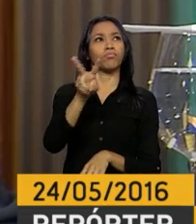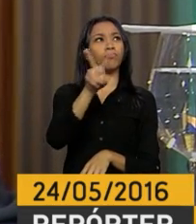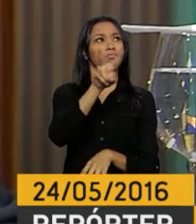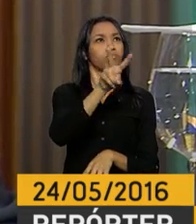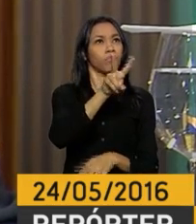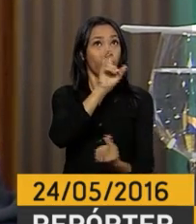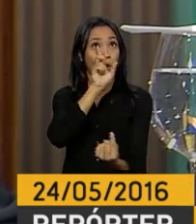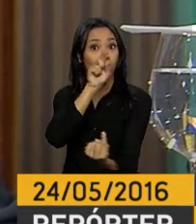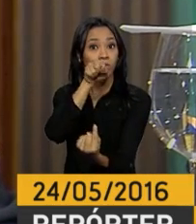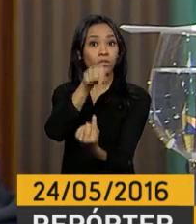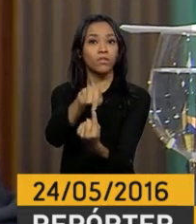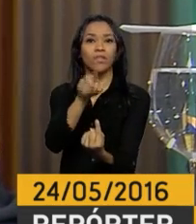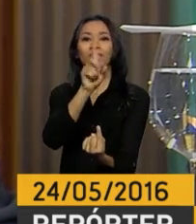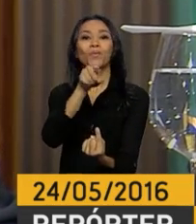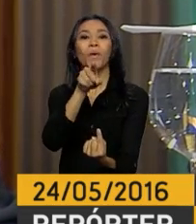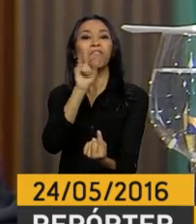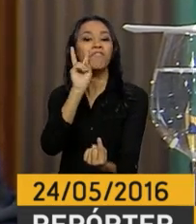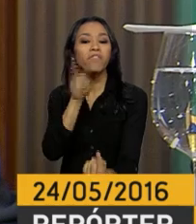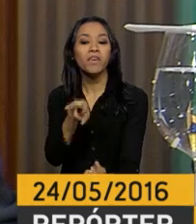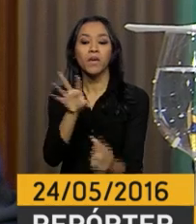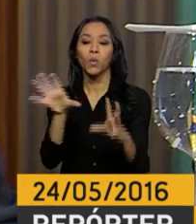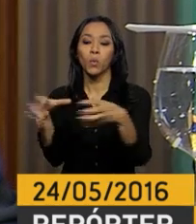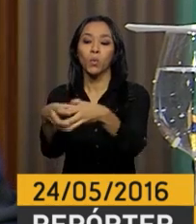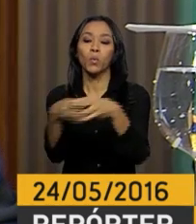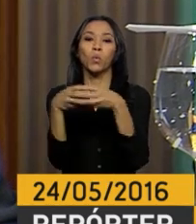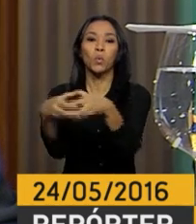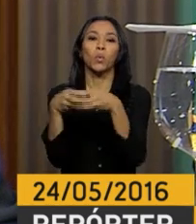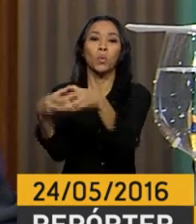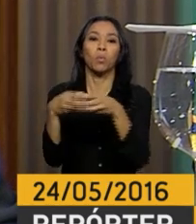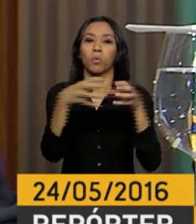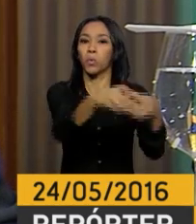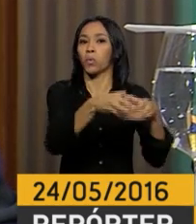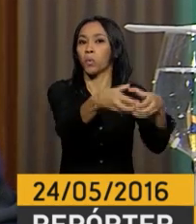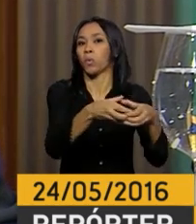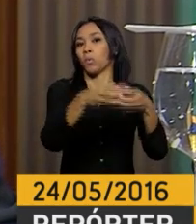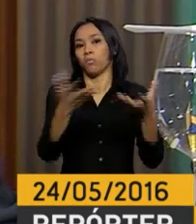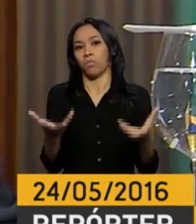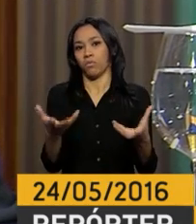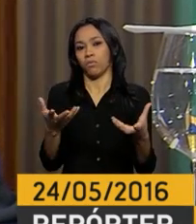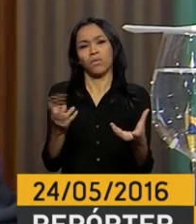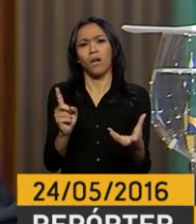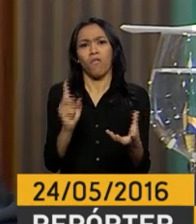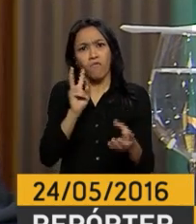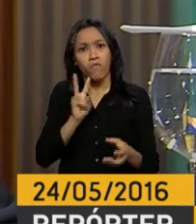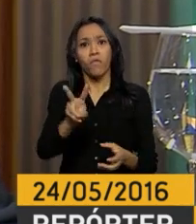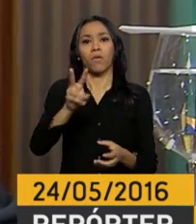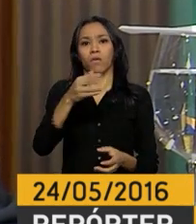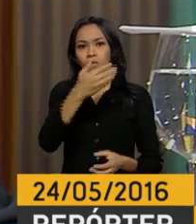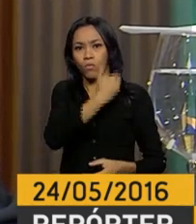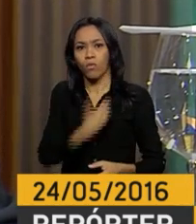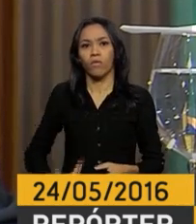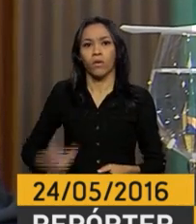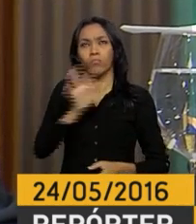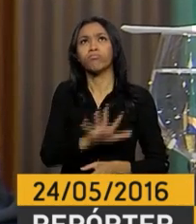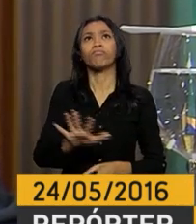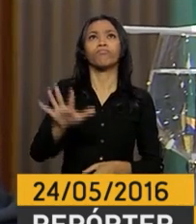o governo ou um partido político, revela a absoluta